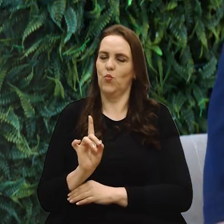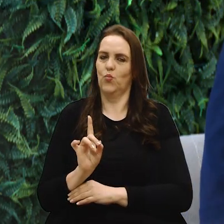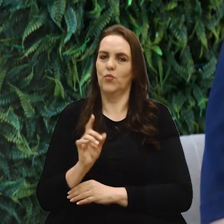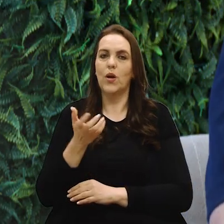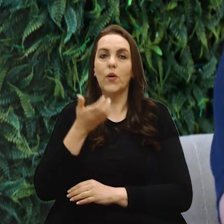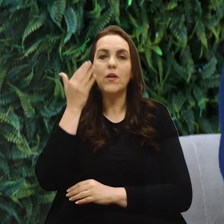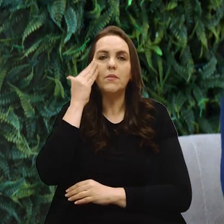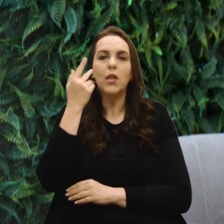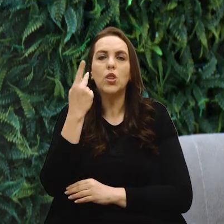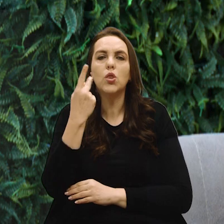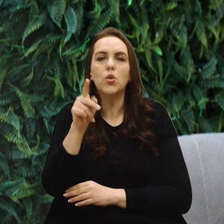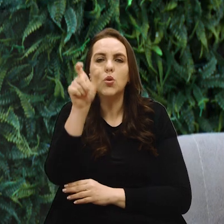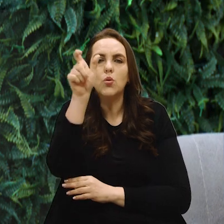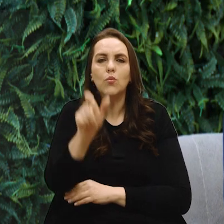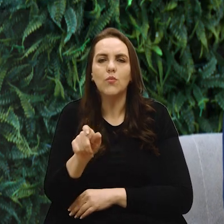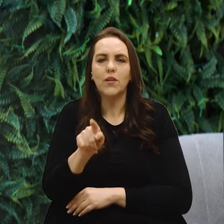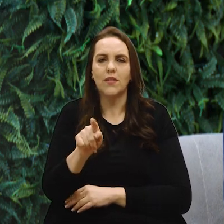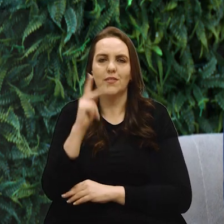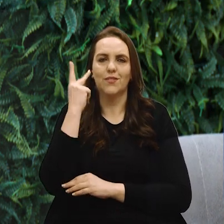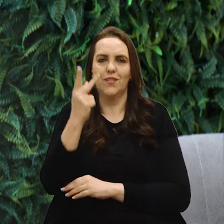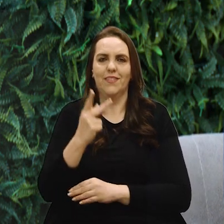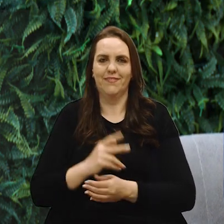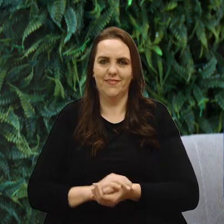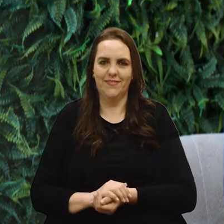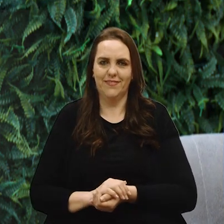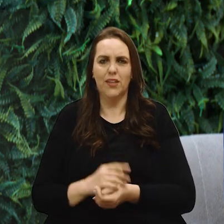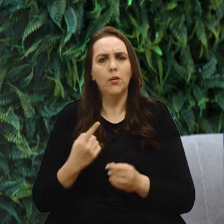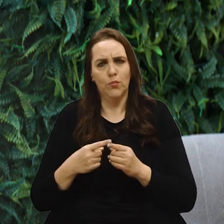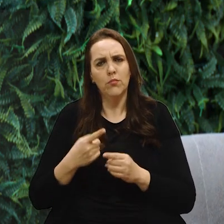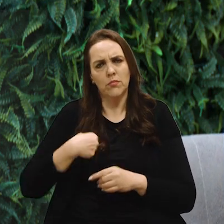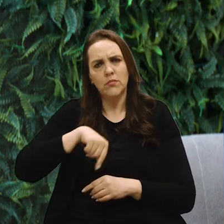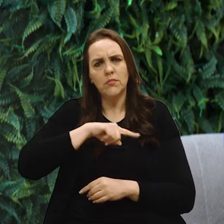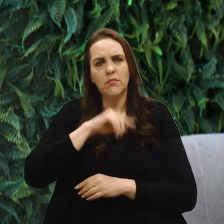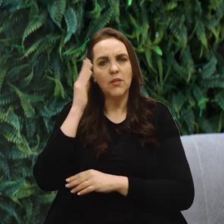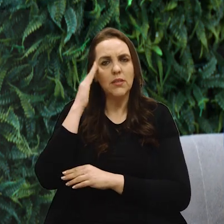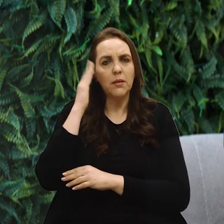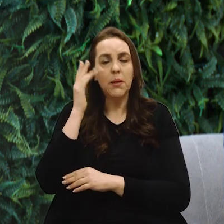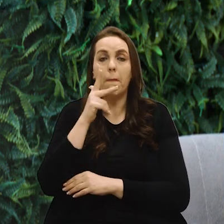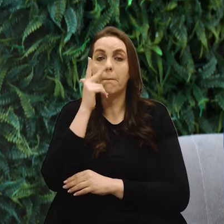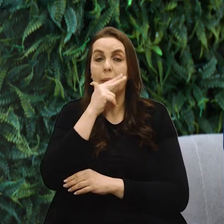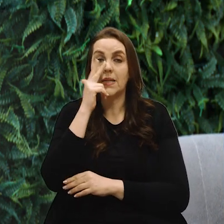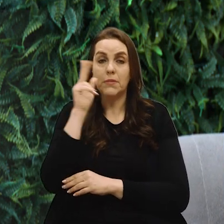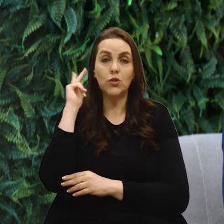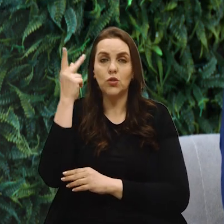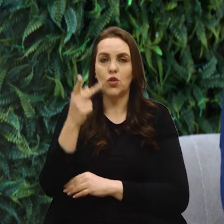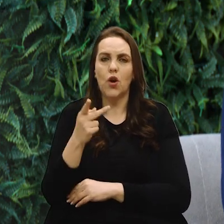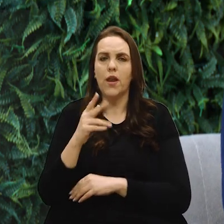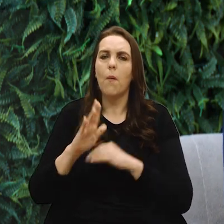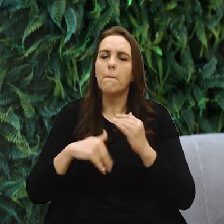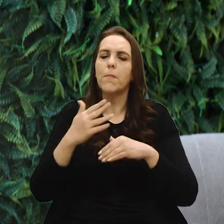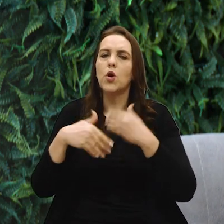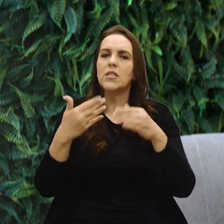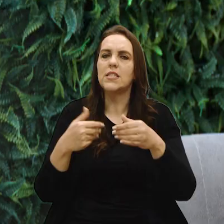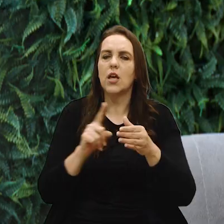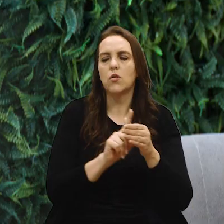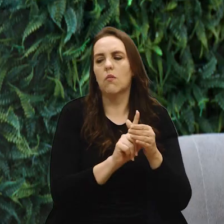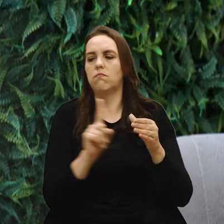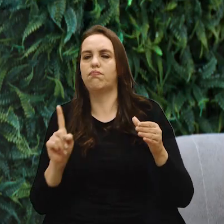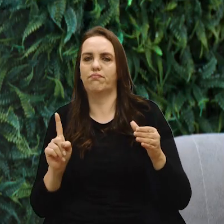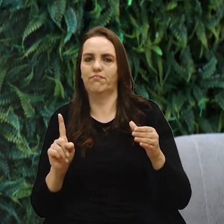não, mas eu quero saber a tua história, né? Porque a gente sabe que essa mesma história é o processo de exclusão.